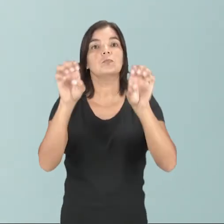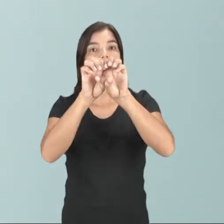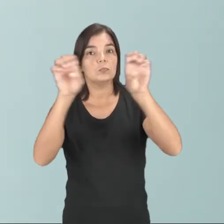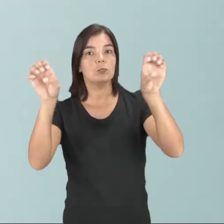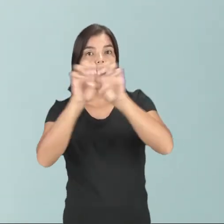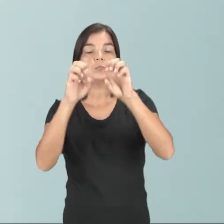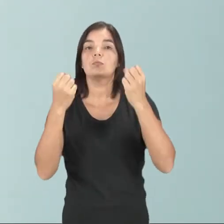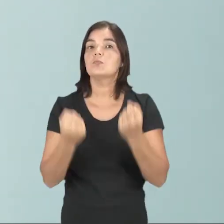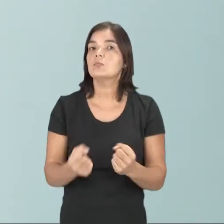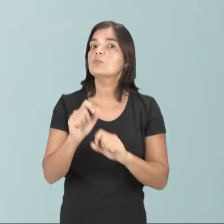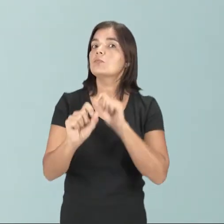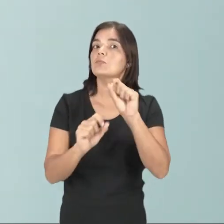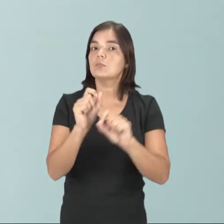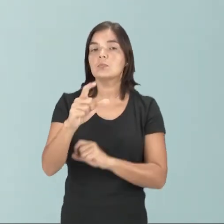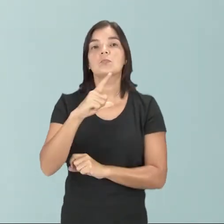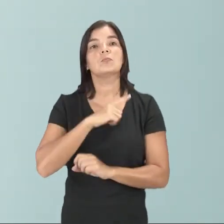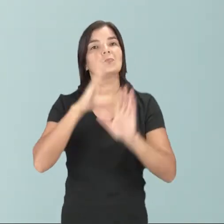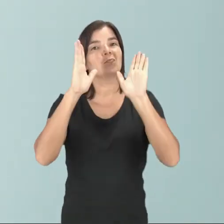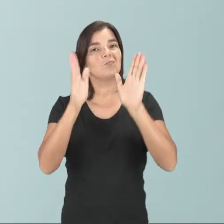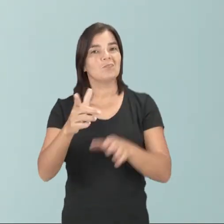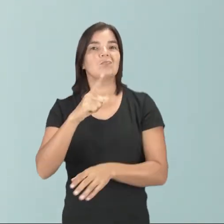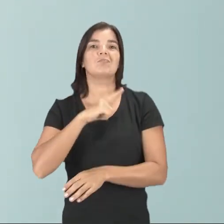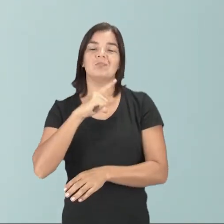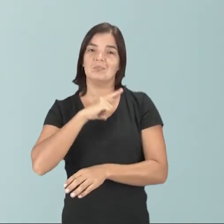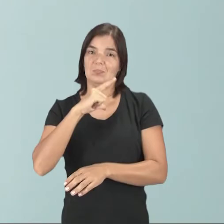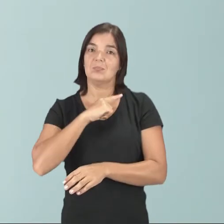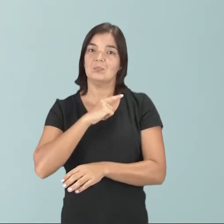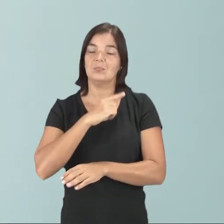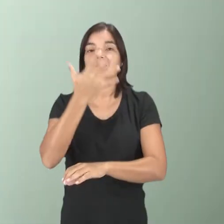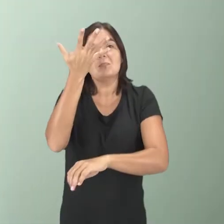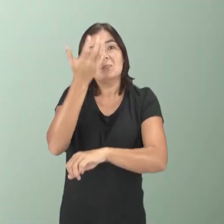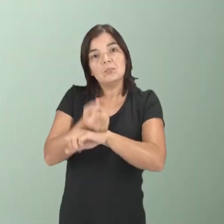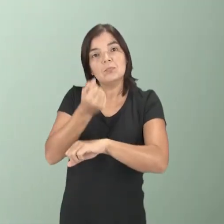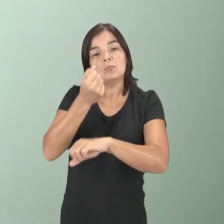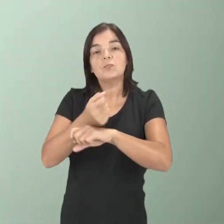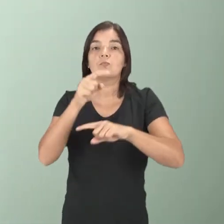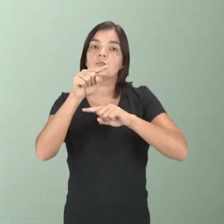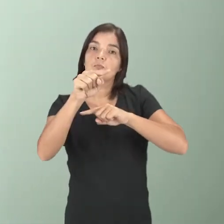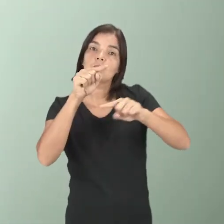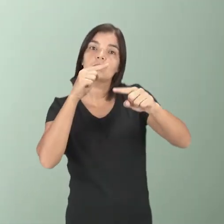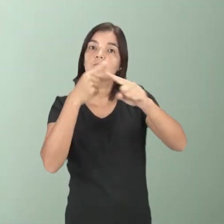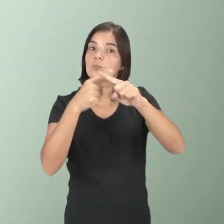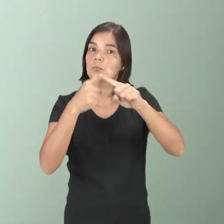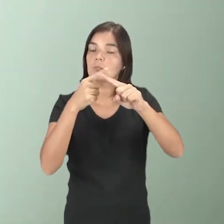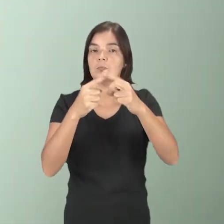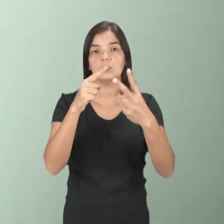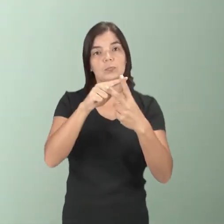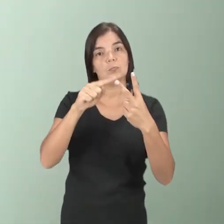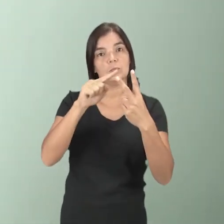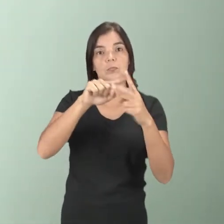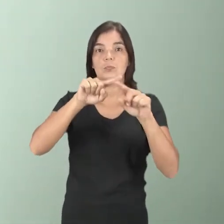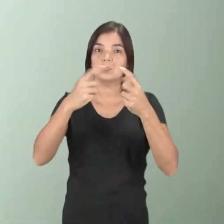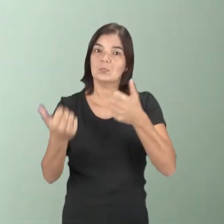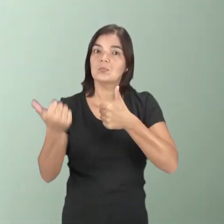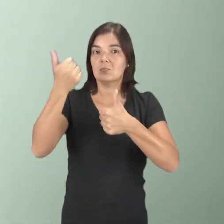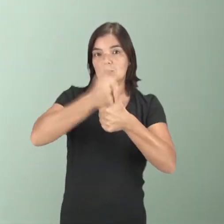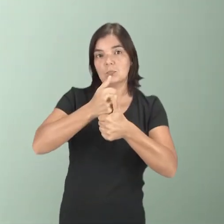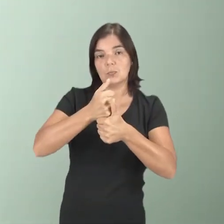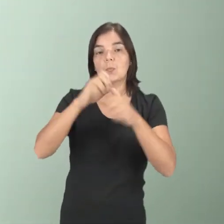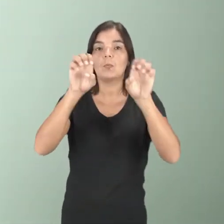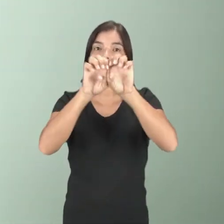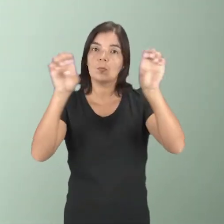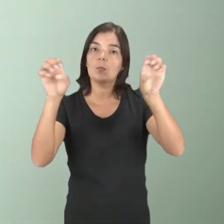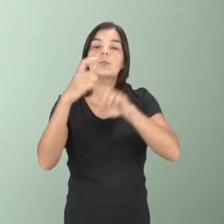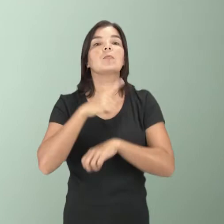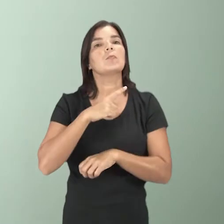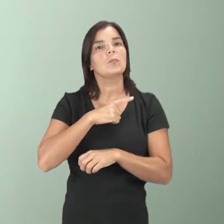peso é quando você já tem a gravidade e a massa do objeto. Para saber o peso, é só multiplicar elas duas. Mas se você substitui uma dentro da outra,